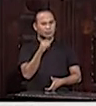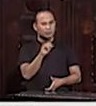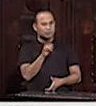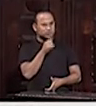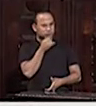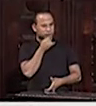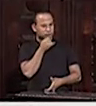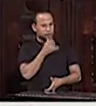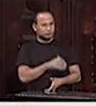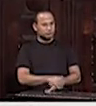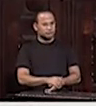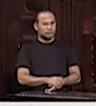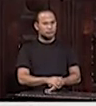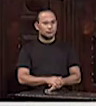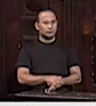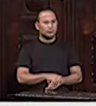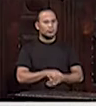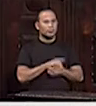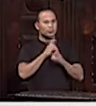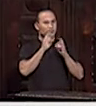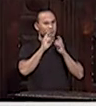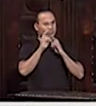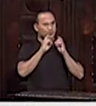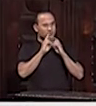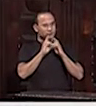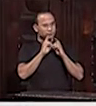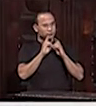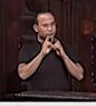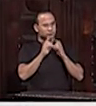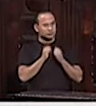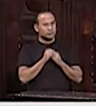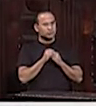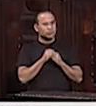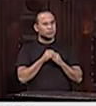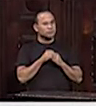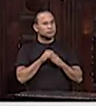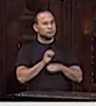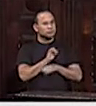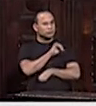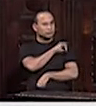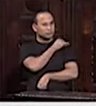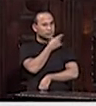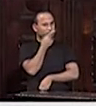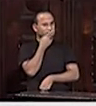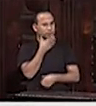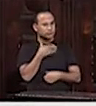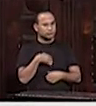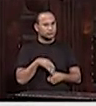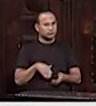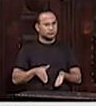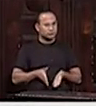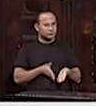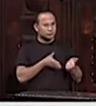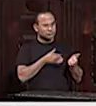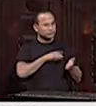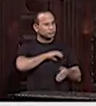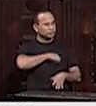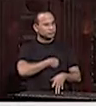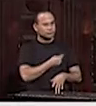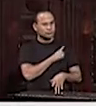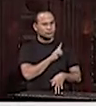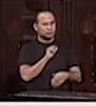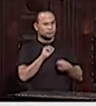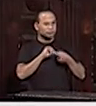infelizmente, o debate tributário aqui no Rio de Janeiro, a partir dos incentivos fiscais, não foi feito